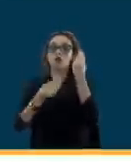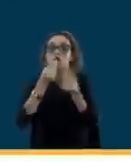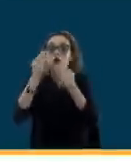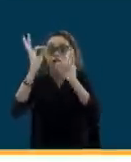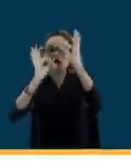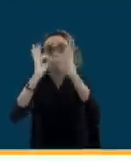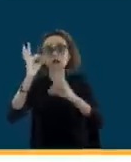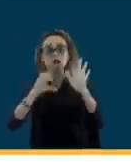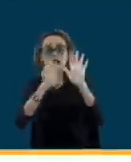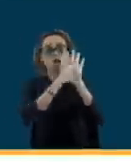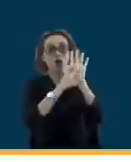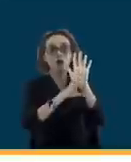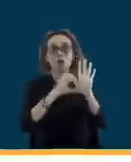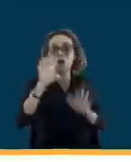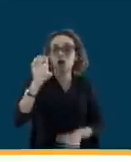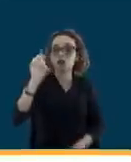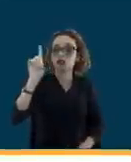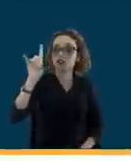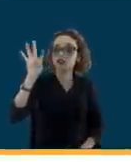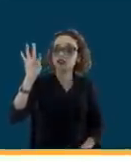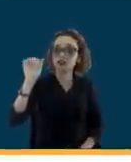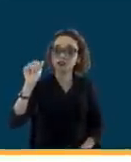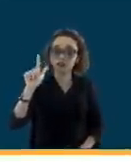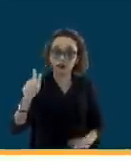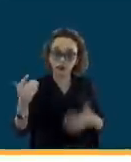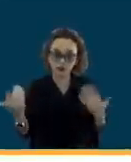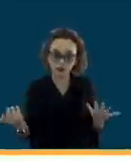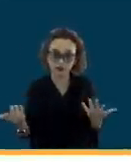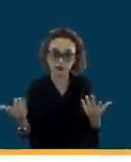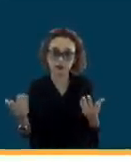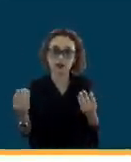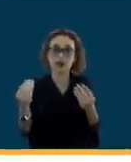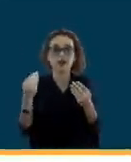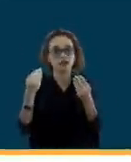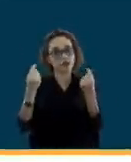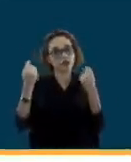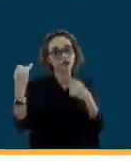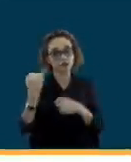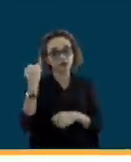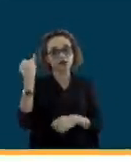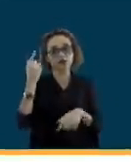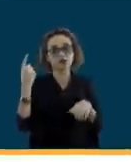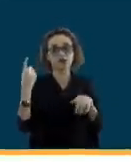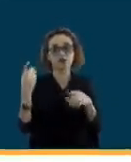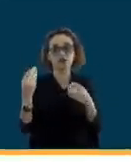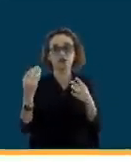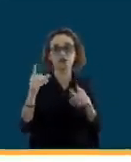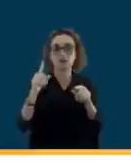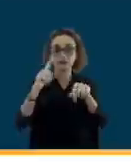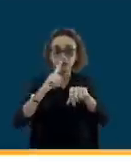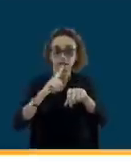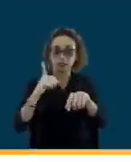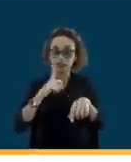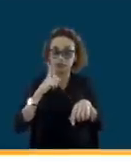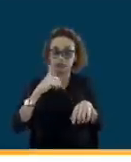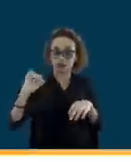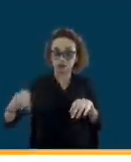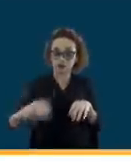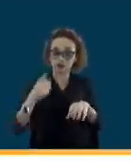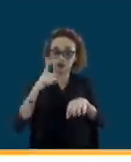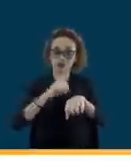muito necessários na primeira fase da pandemia, mas vamos aproveitar esse momento para também estimular